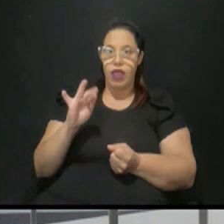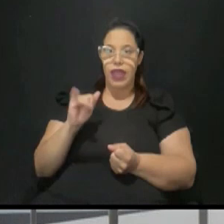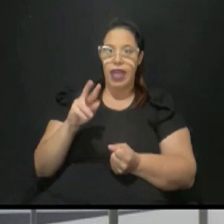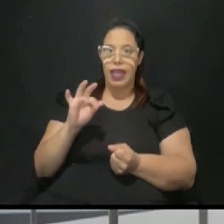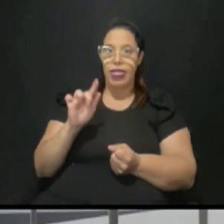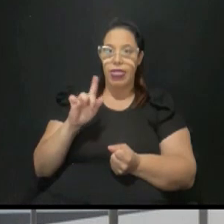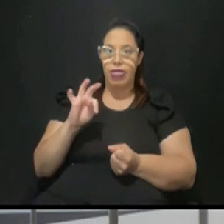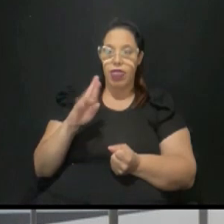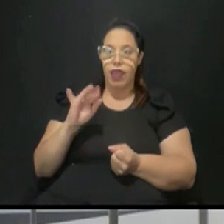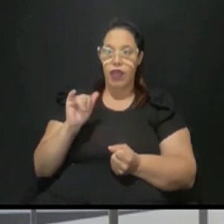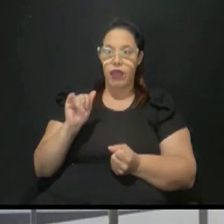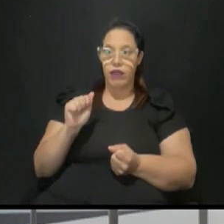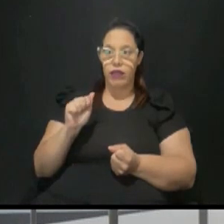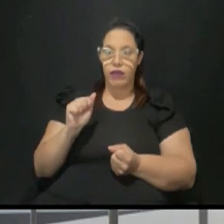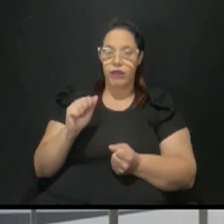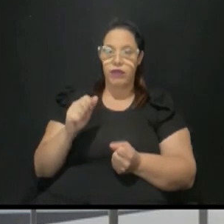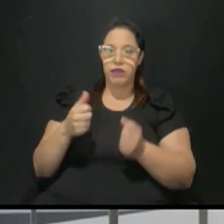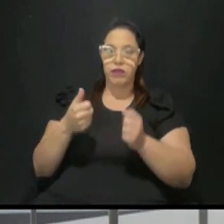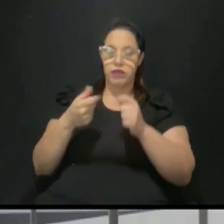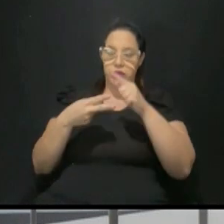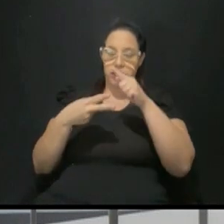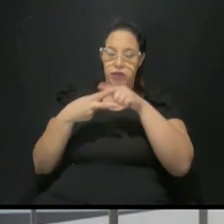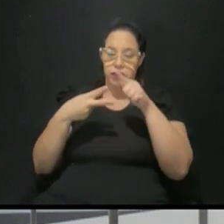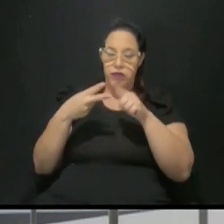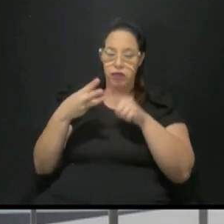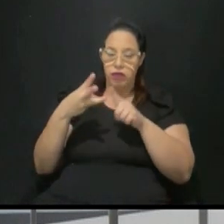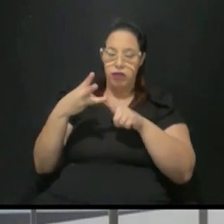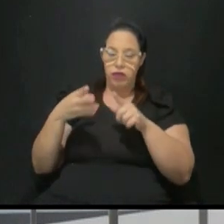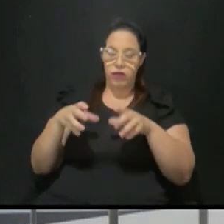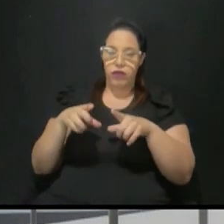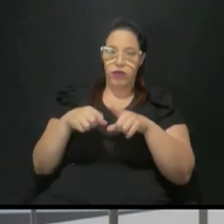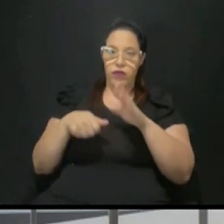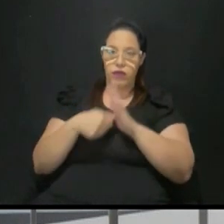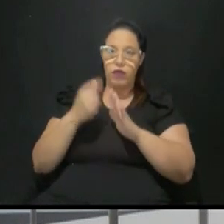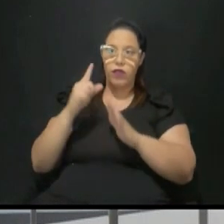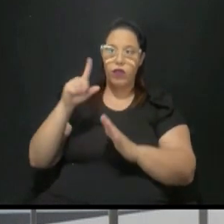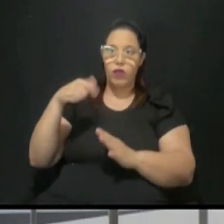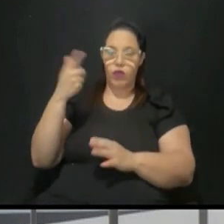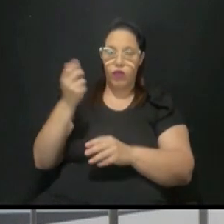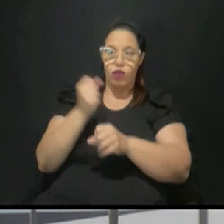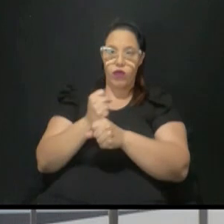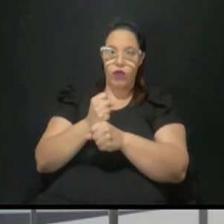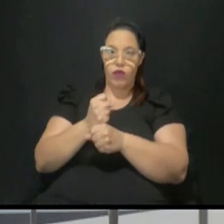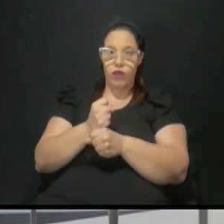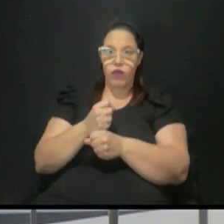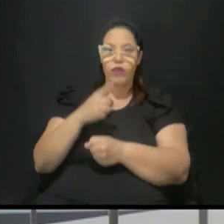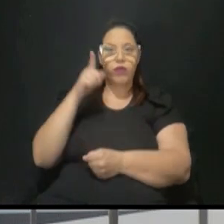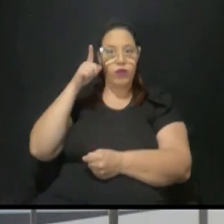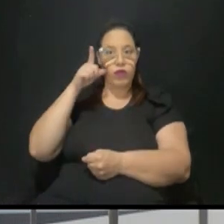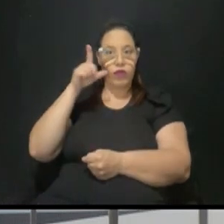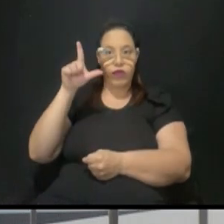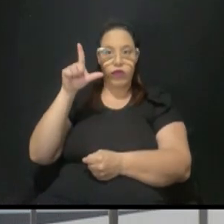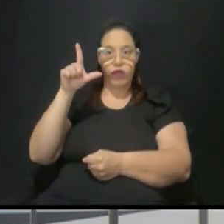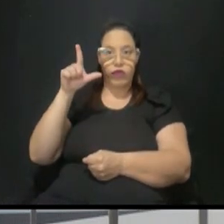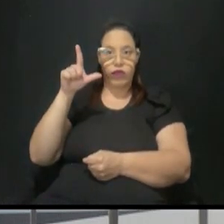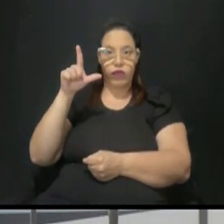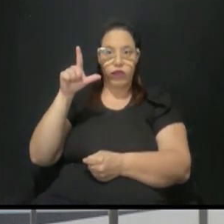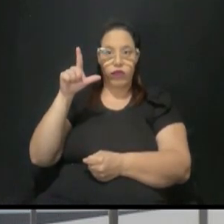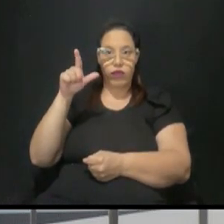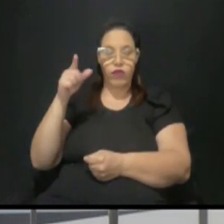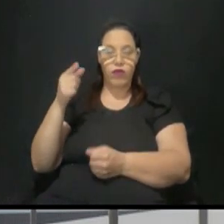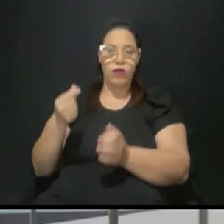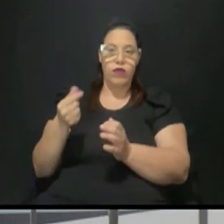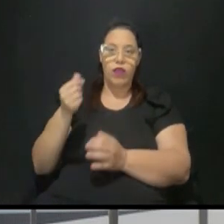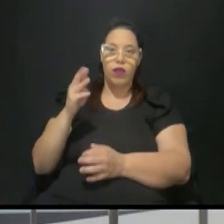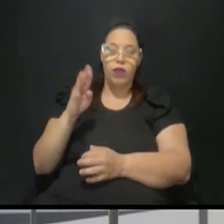primeiras na época, e no ano seguinte a gente conseguiu ter esse auxílio do Bolsa Atleta,